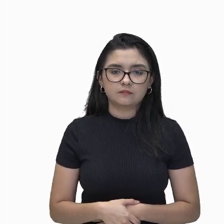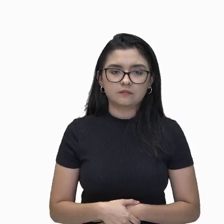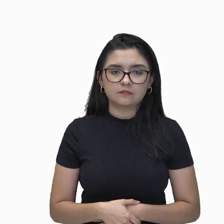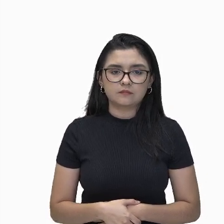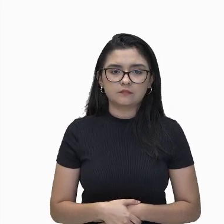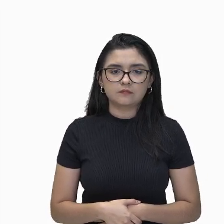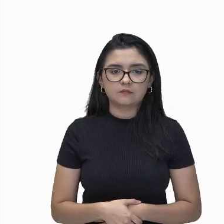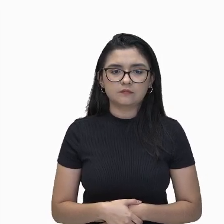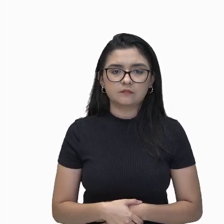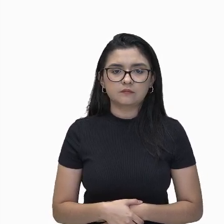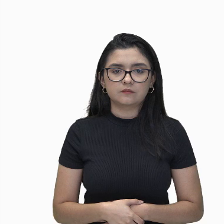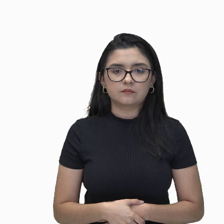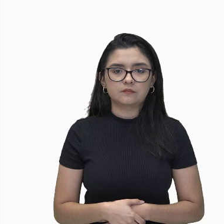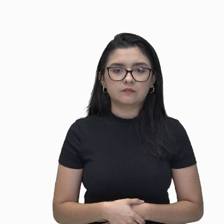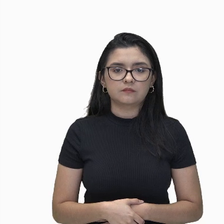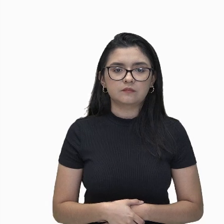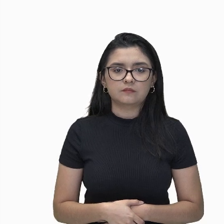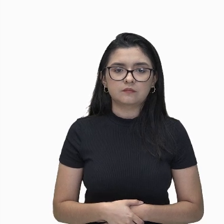antigamente